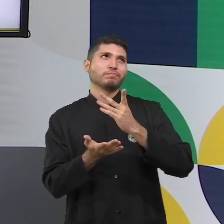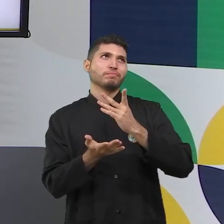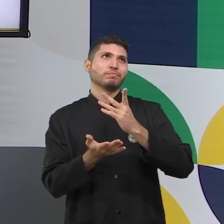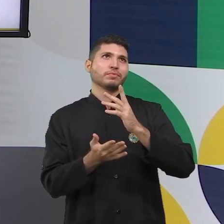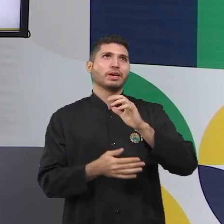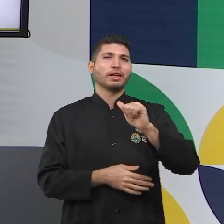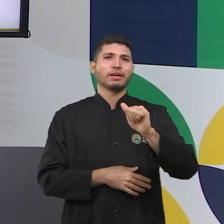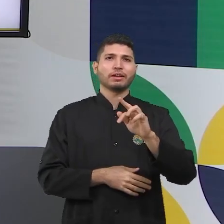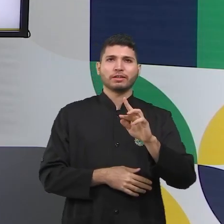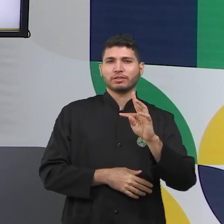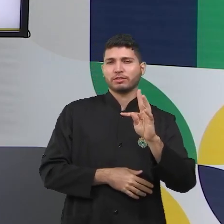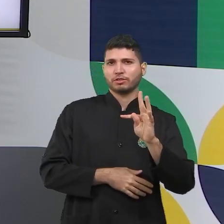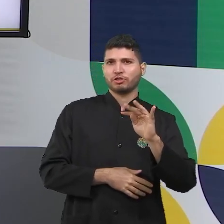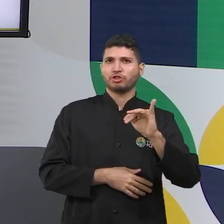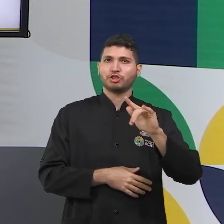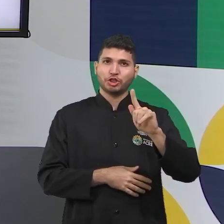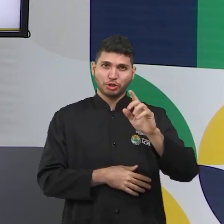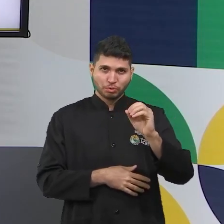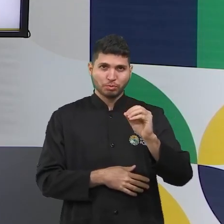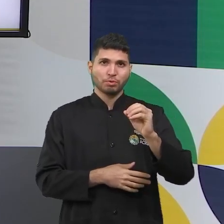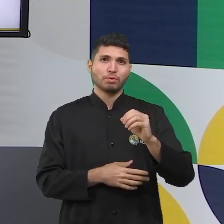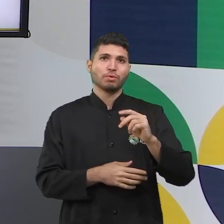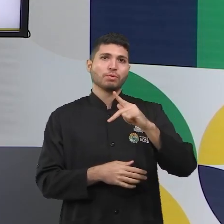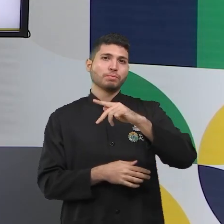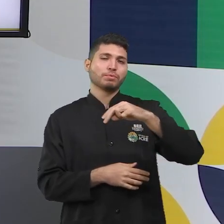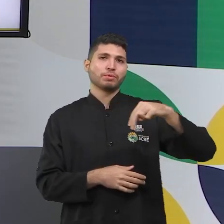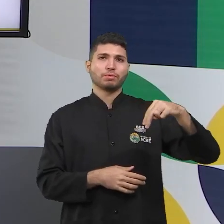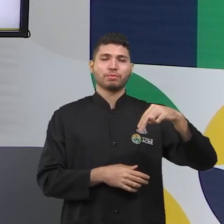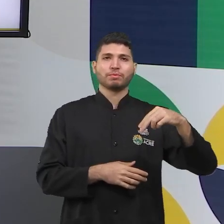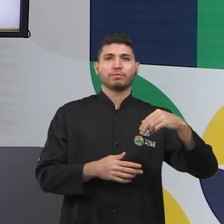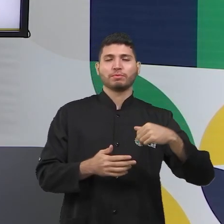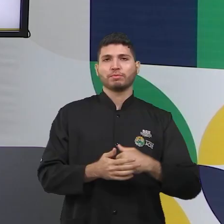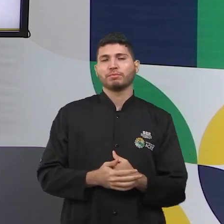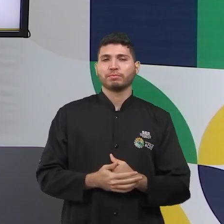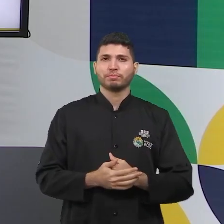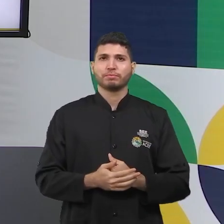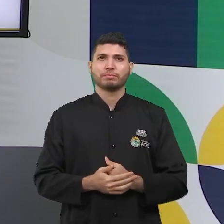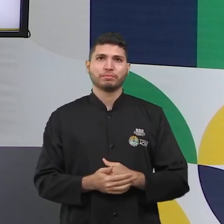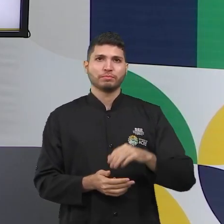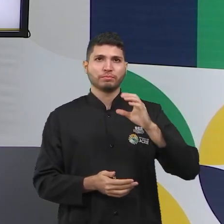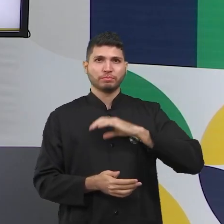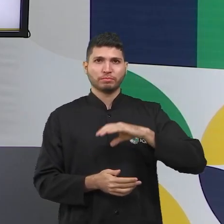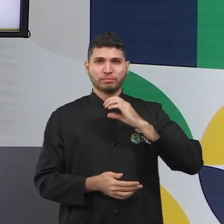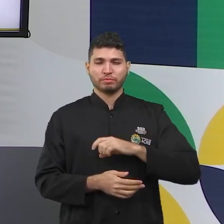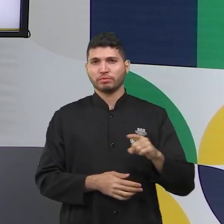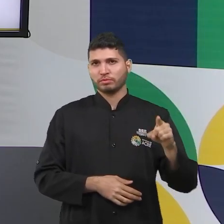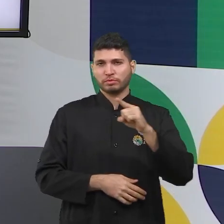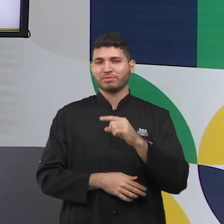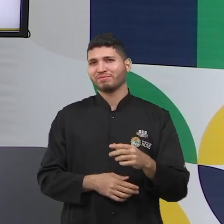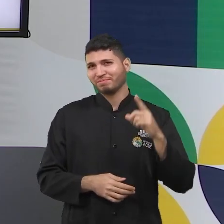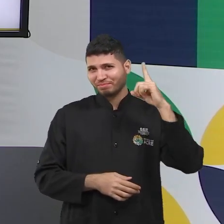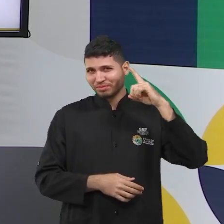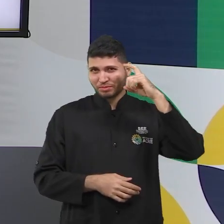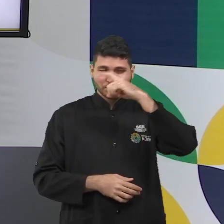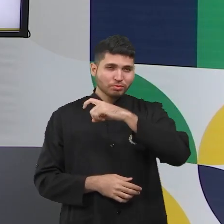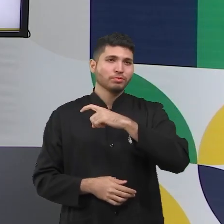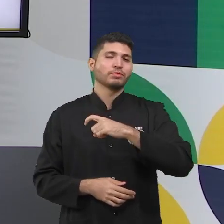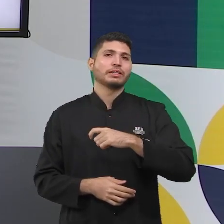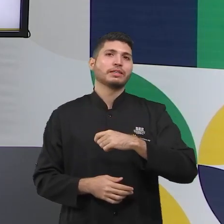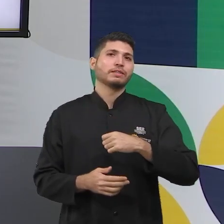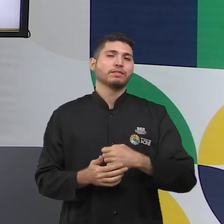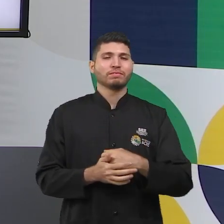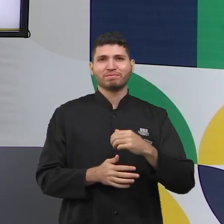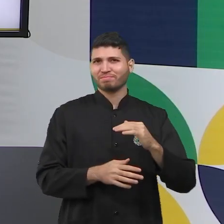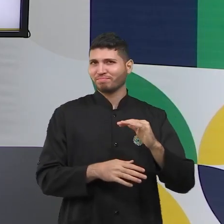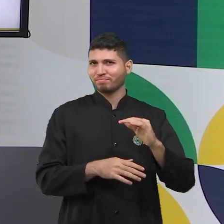Então, geralmente, dentro da língua portuguesa, muitos de vocês ainda têm essa dúvida, ainda não